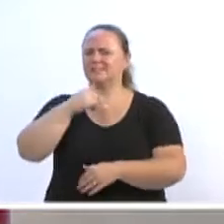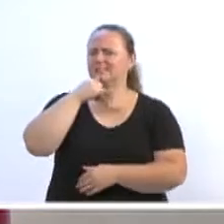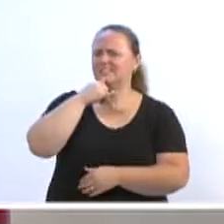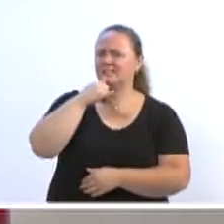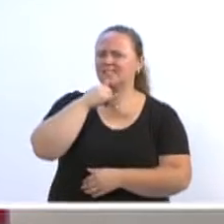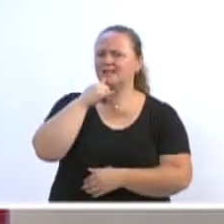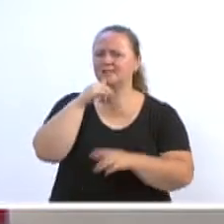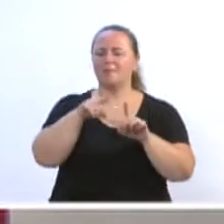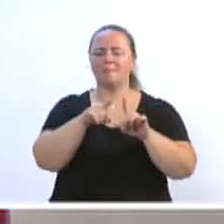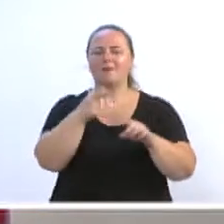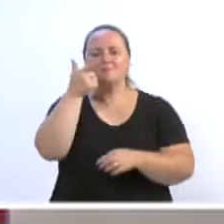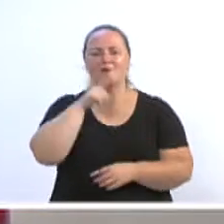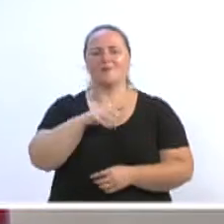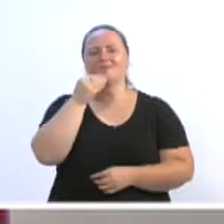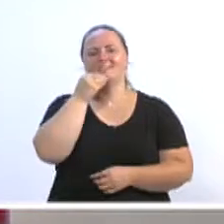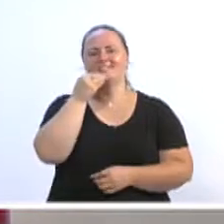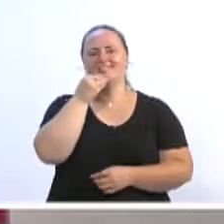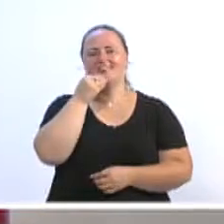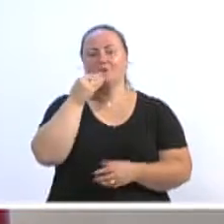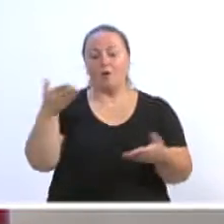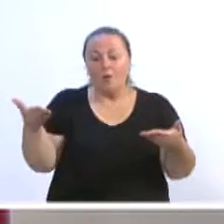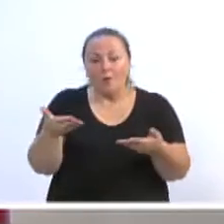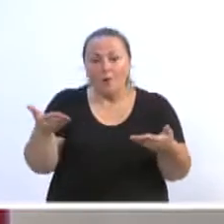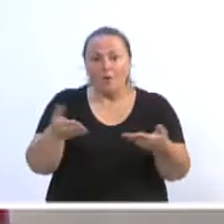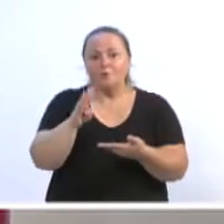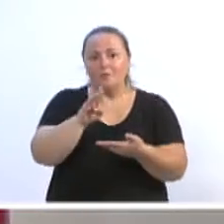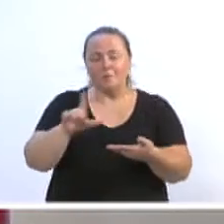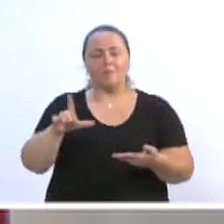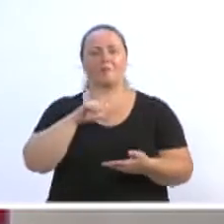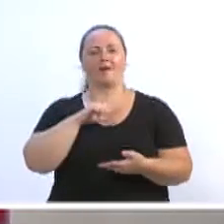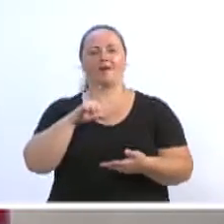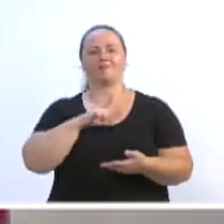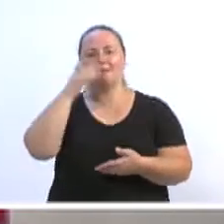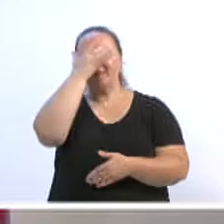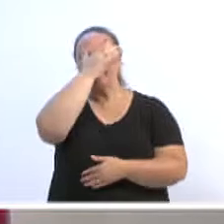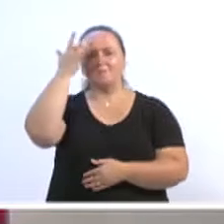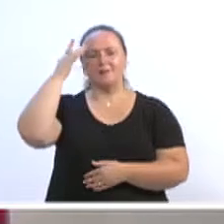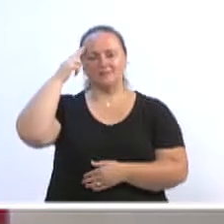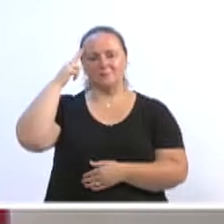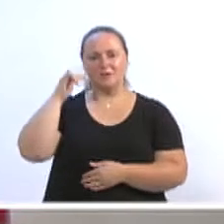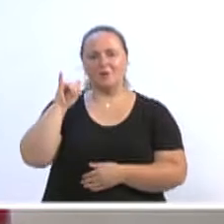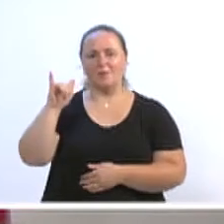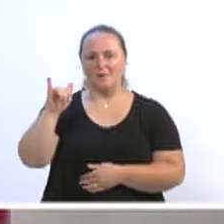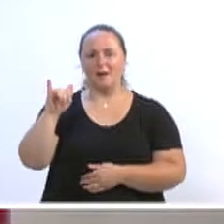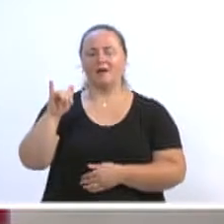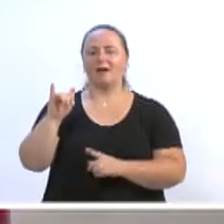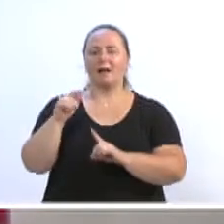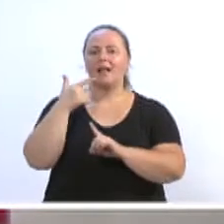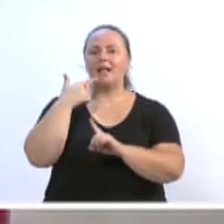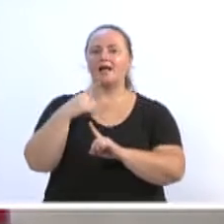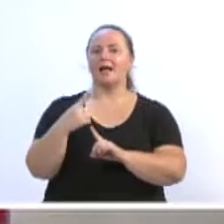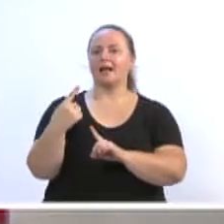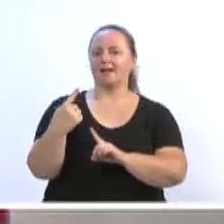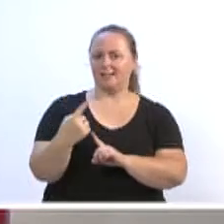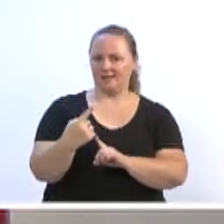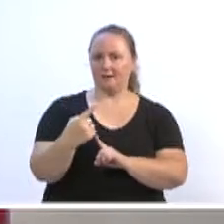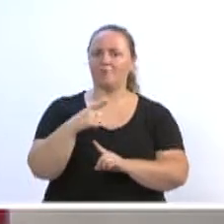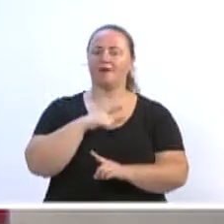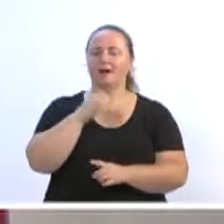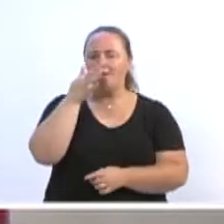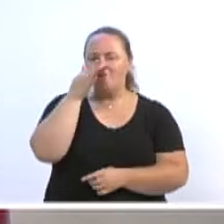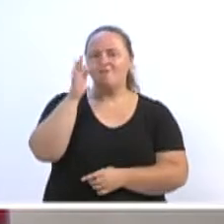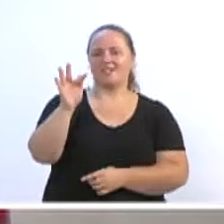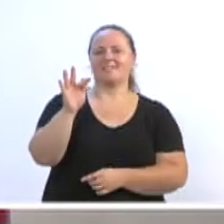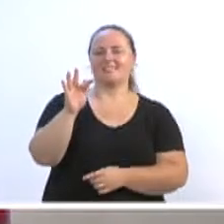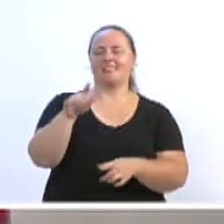tivessem oportunidade. E hoje, aqui em Blumenau, haitianos que têm como idioma, como primeiro idioma a língua francesa